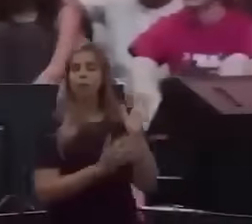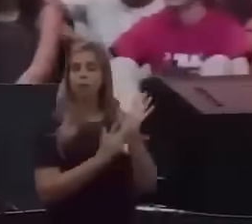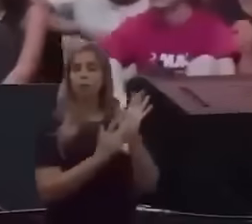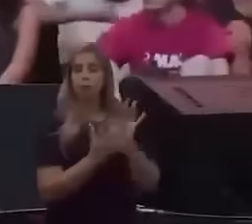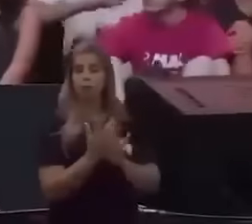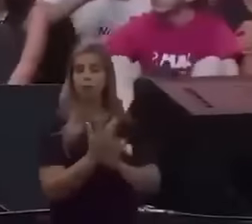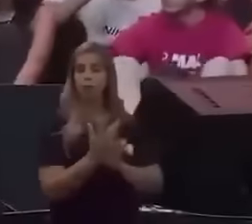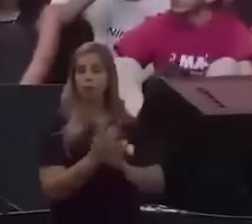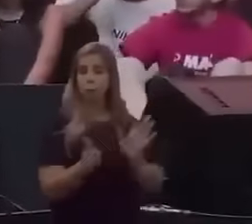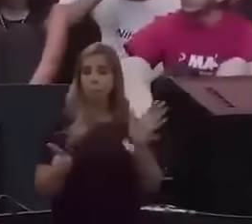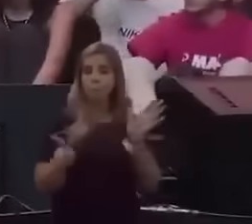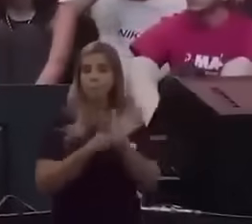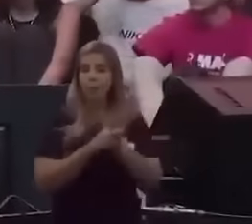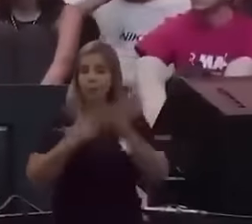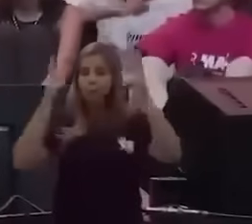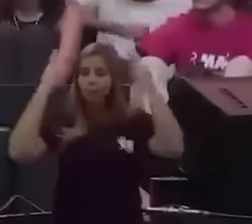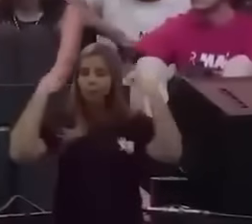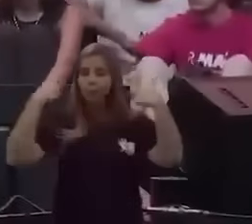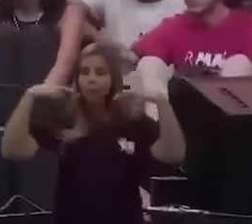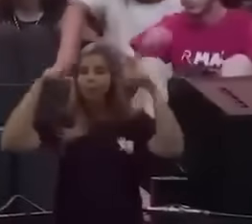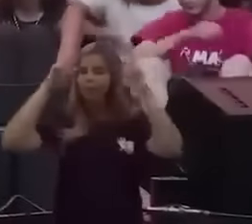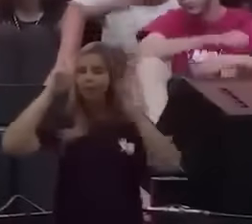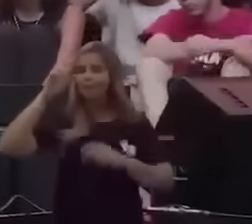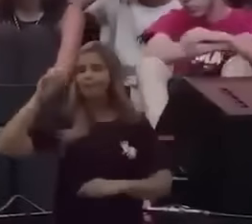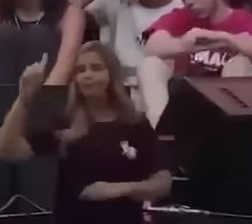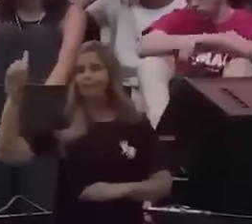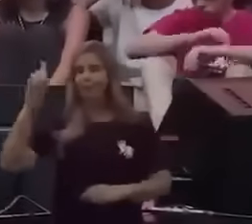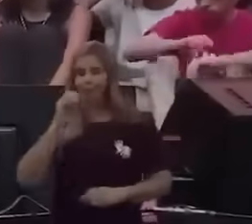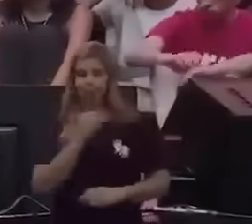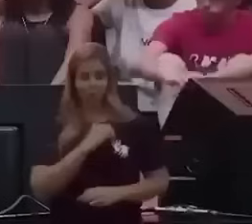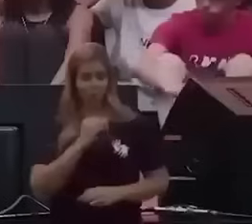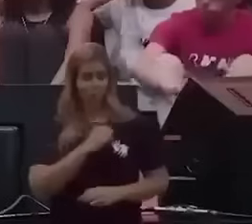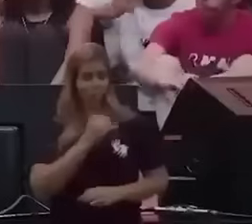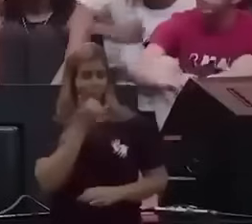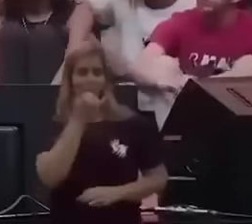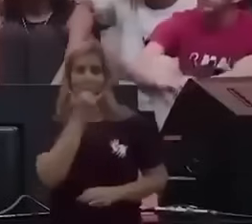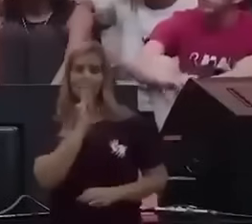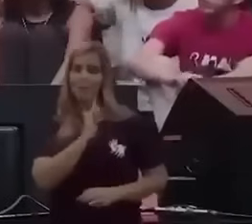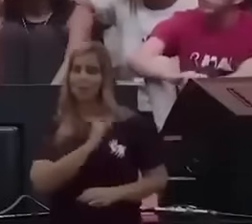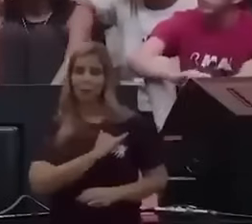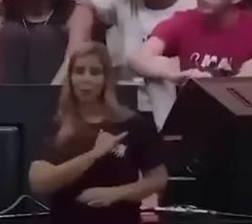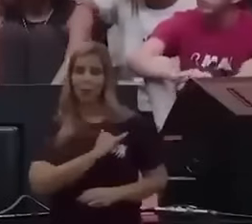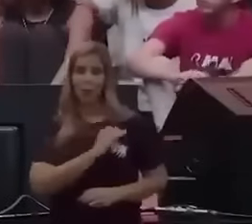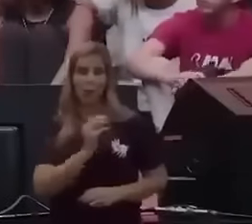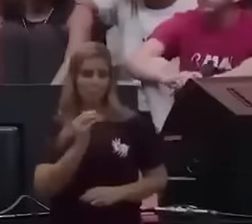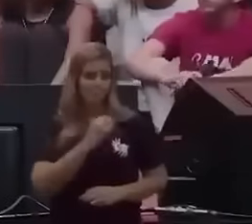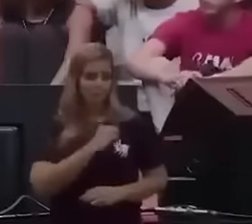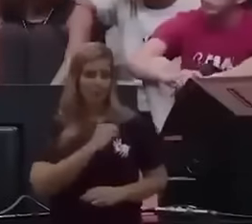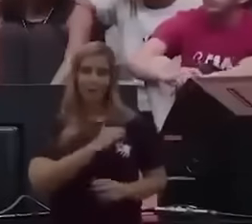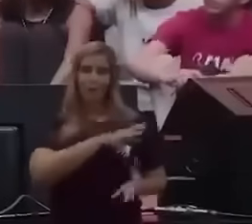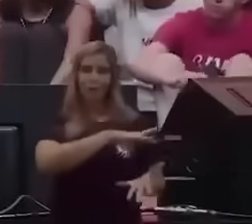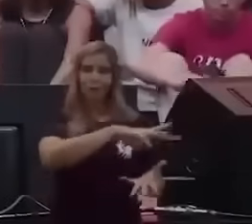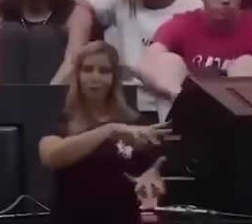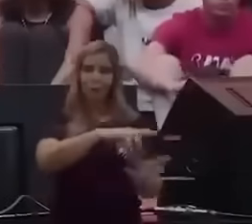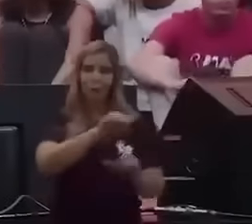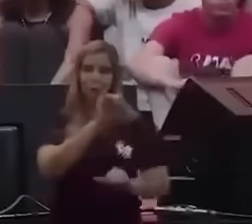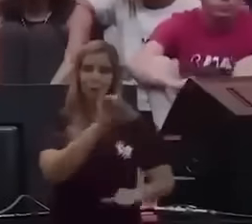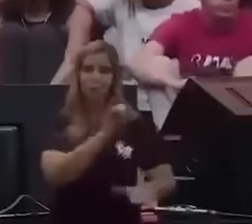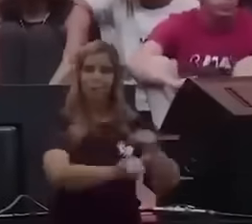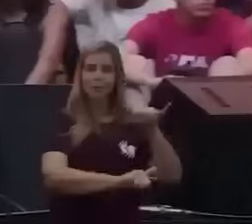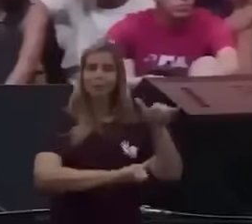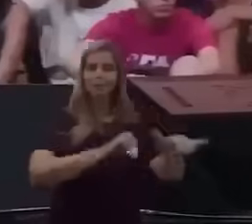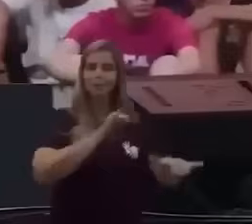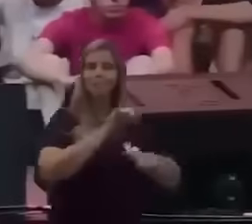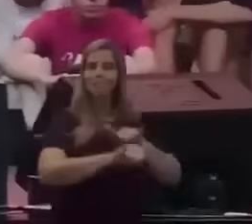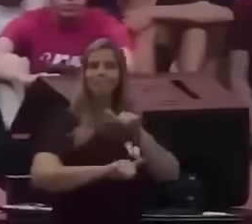como o Cordeiro de Deus que tira o pecado do mundo, o sacerdote e o sacrifício, o ofertante e a oferta. E